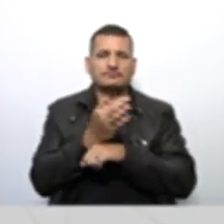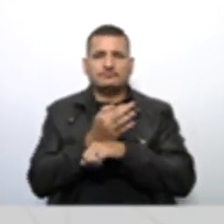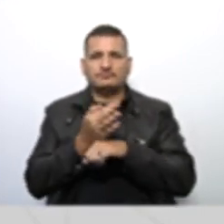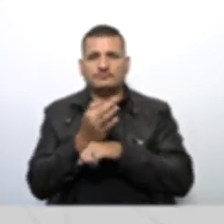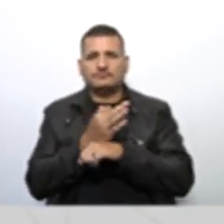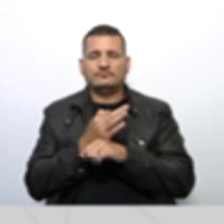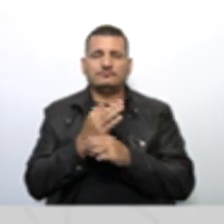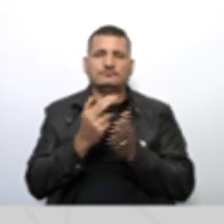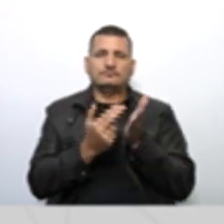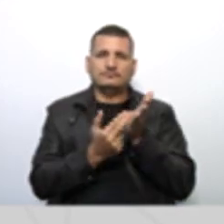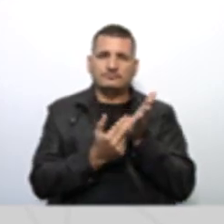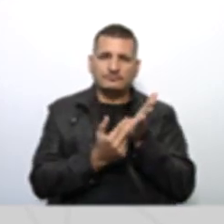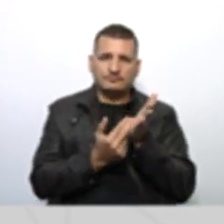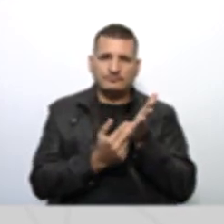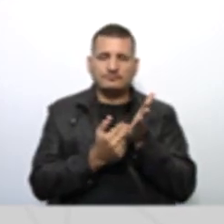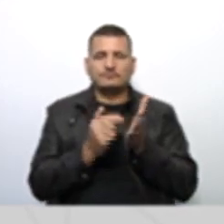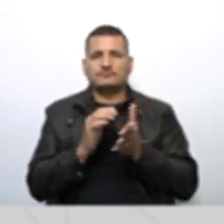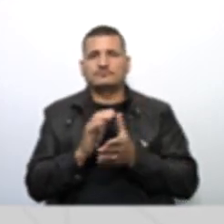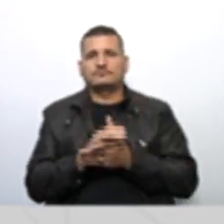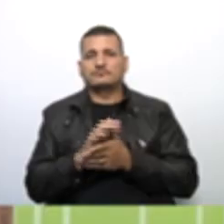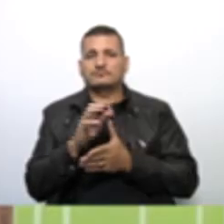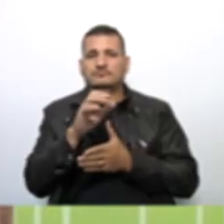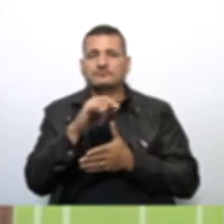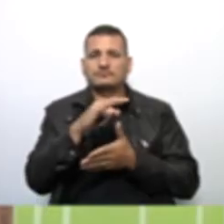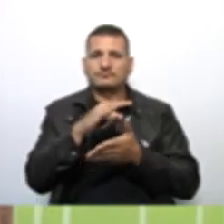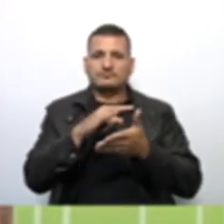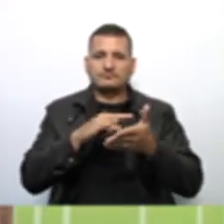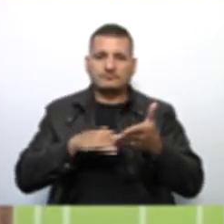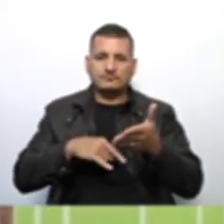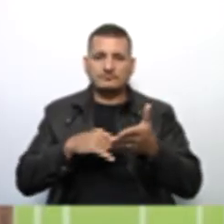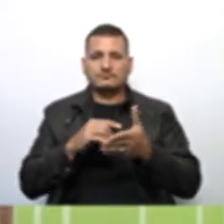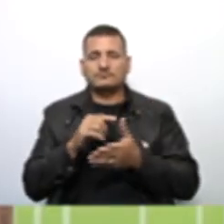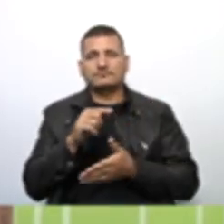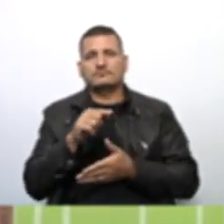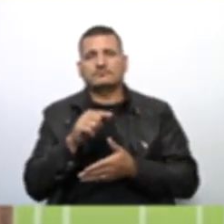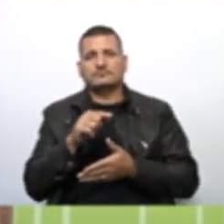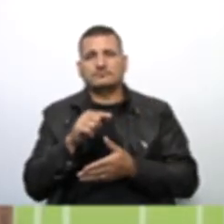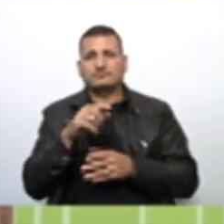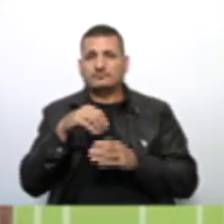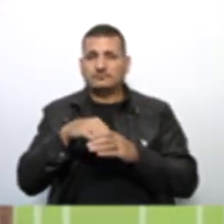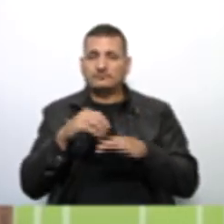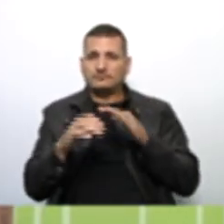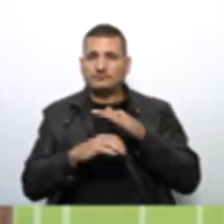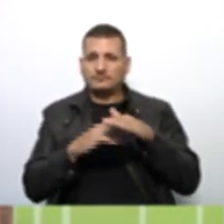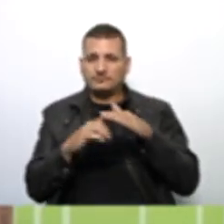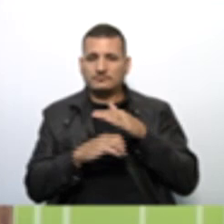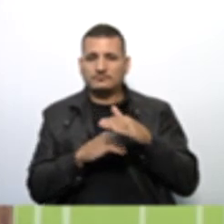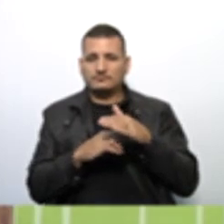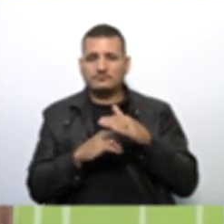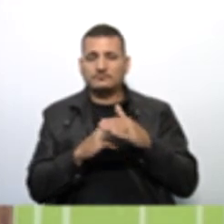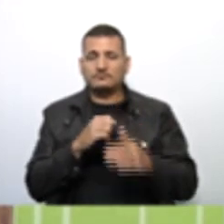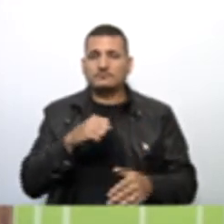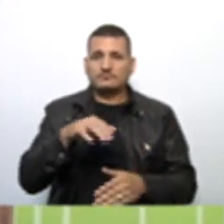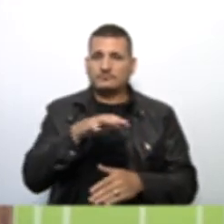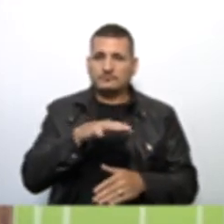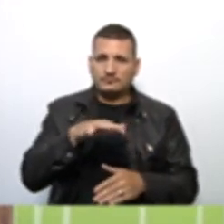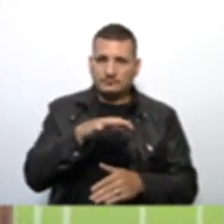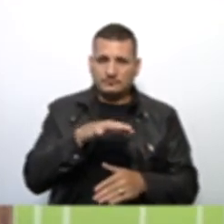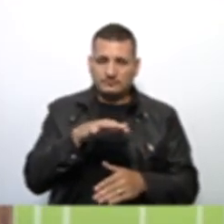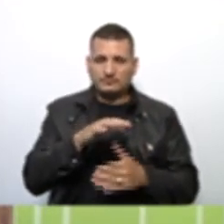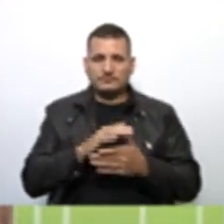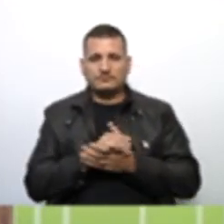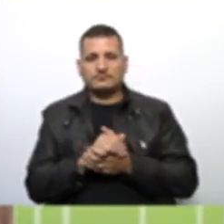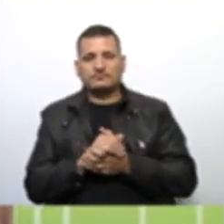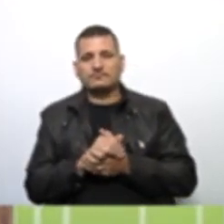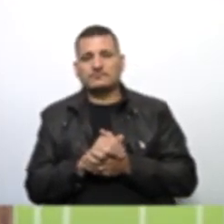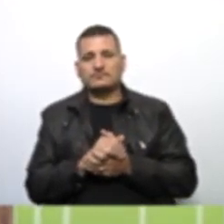acessar seu contra-cheque, quer pegar algum documento interno da empresa. Então, se ele está dentro da empresa, naquele ambiente físico interno, né,